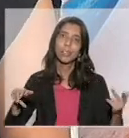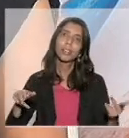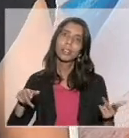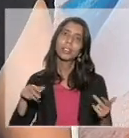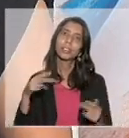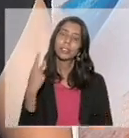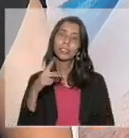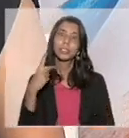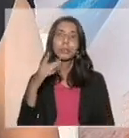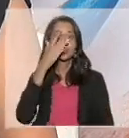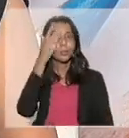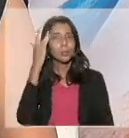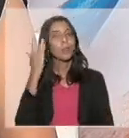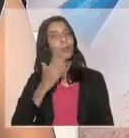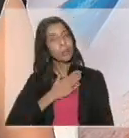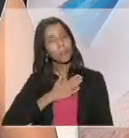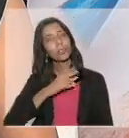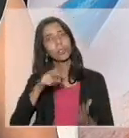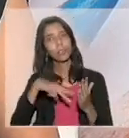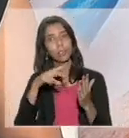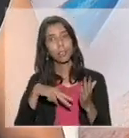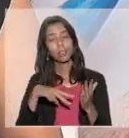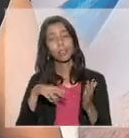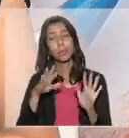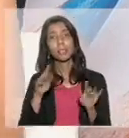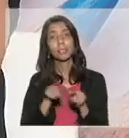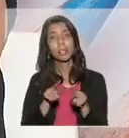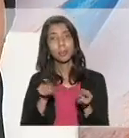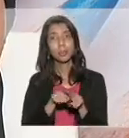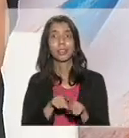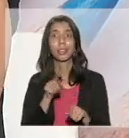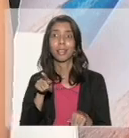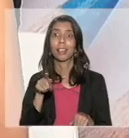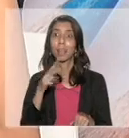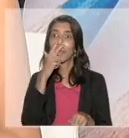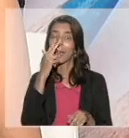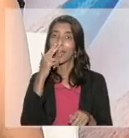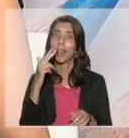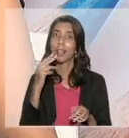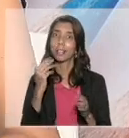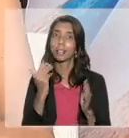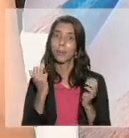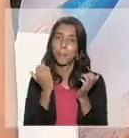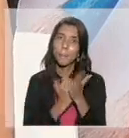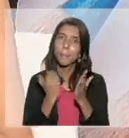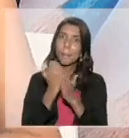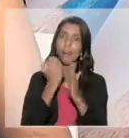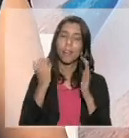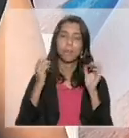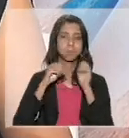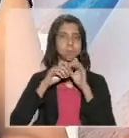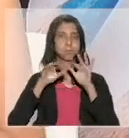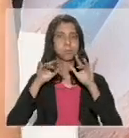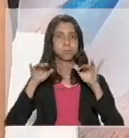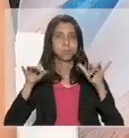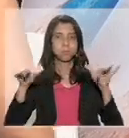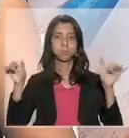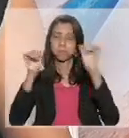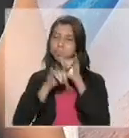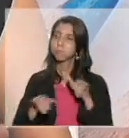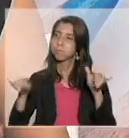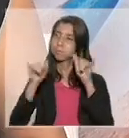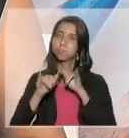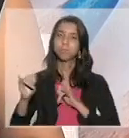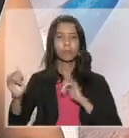ela está perto das pessoas, né, que gostam de ler. Outra coisa também é que ela é uma multiplicadora, né, Lequinha? Acaba funcionando como uma